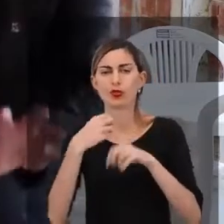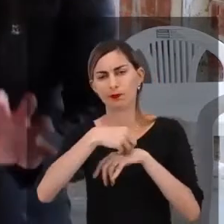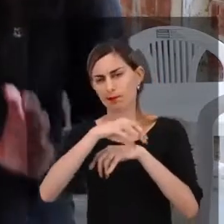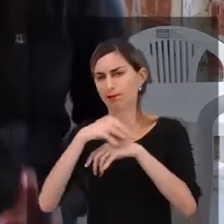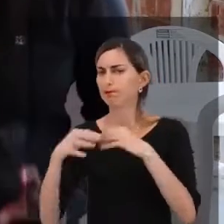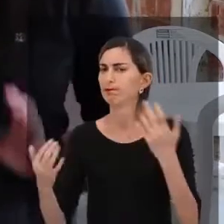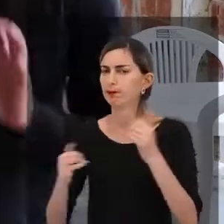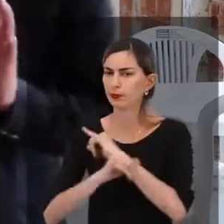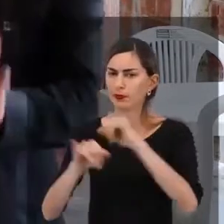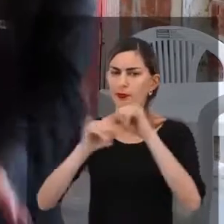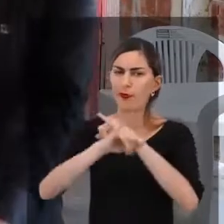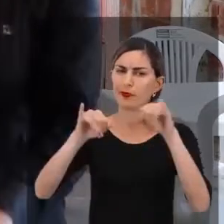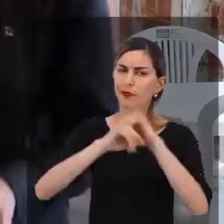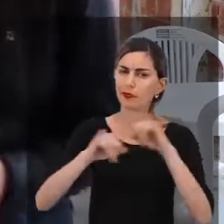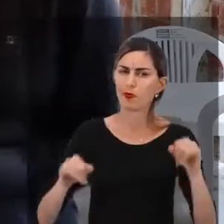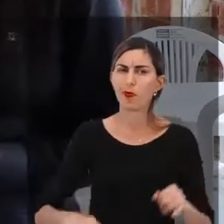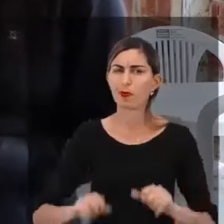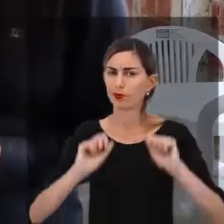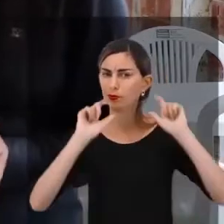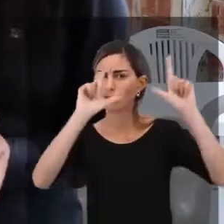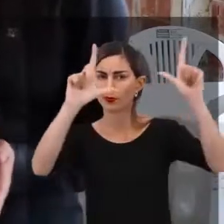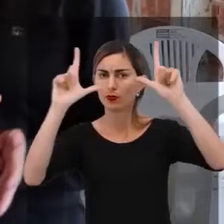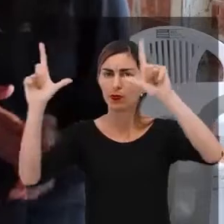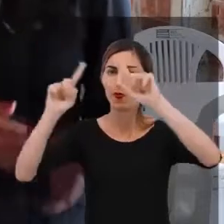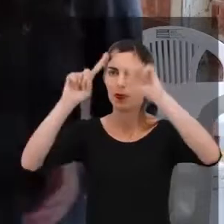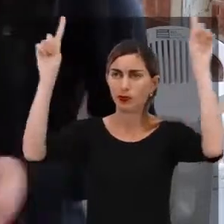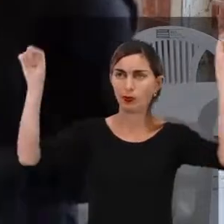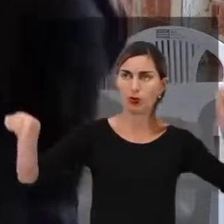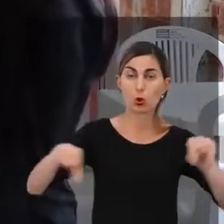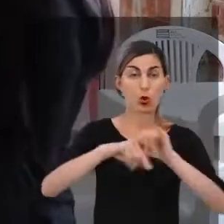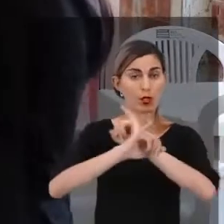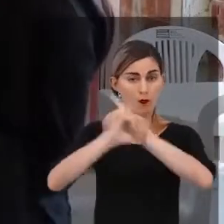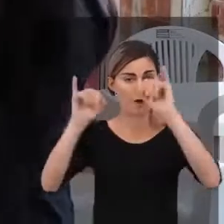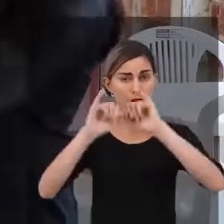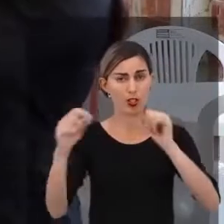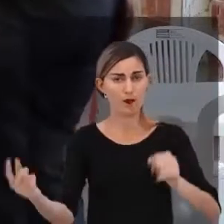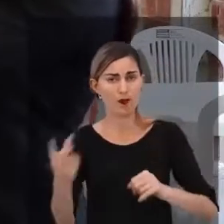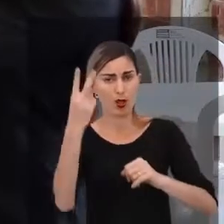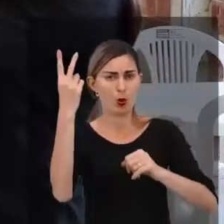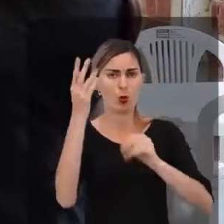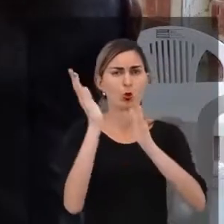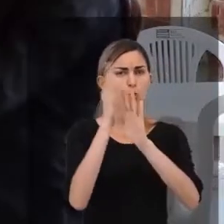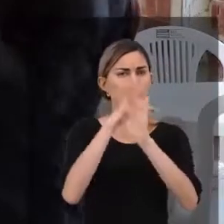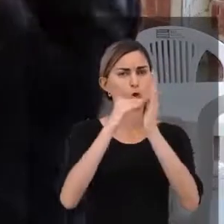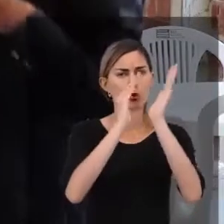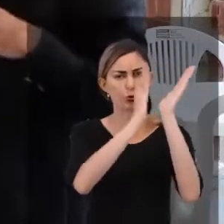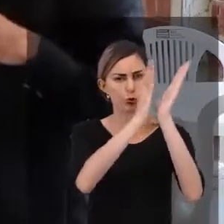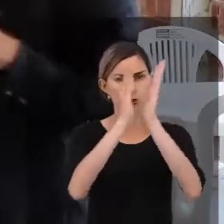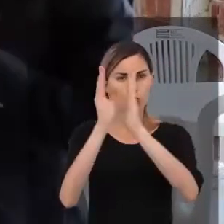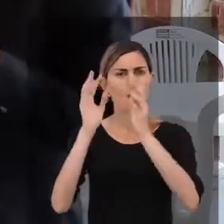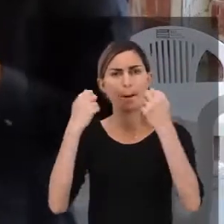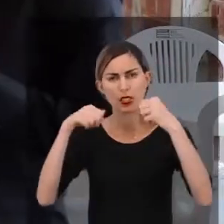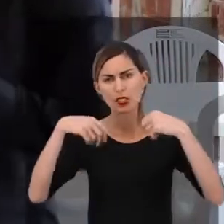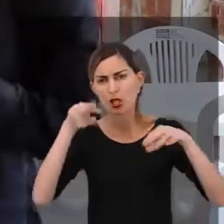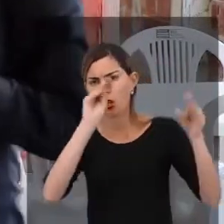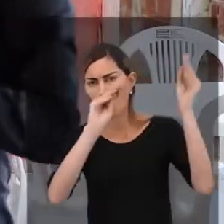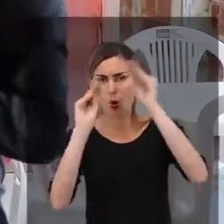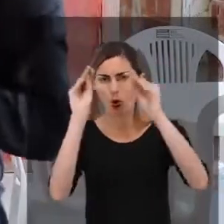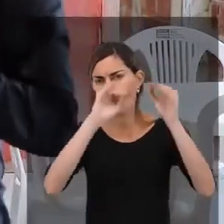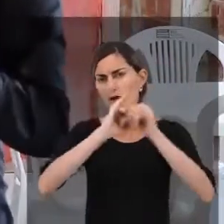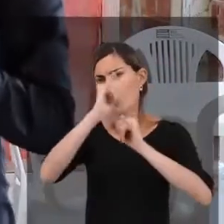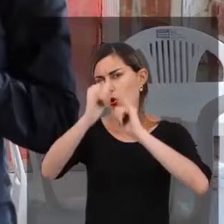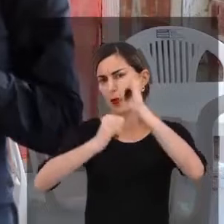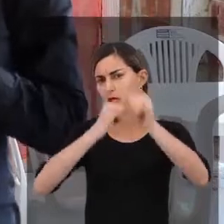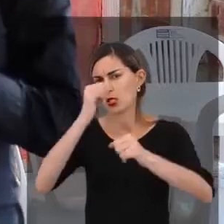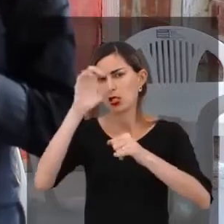que ser divulgado, PCMAT tem que ser divulgado. O quadro de aviso, né, Monique? Ali é um momento, quadro de aviso, os valores, missão, tudo que você precisar colocar,